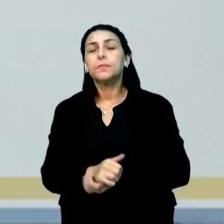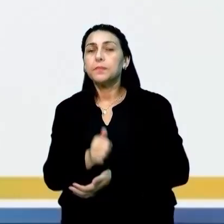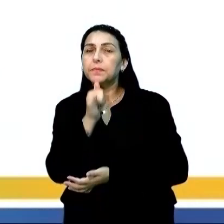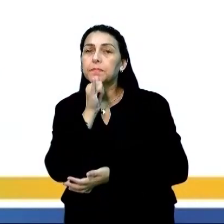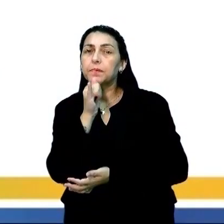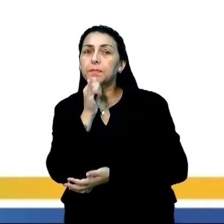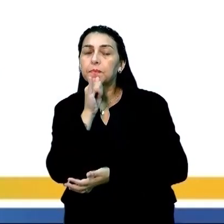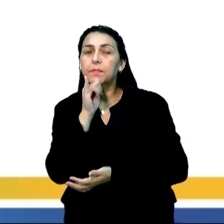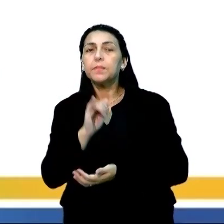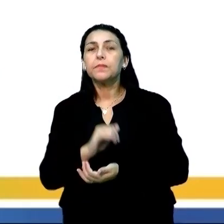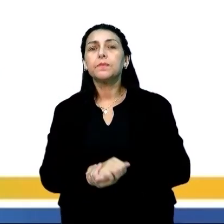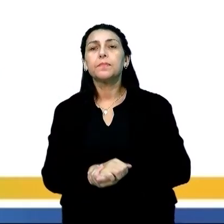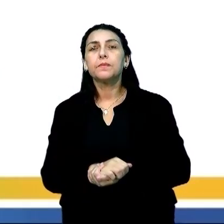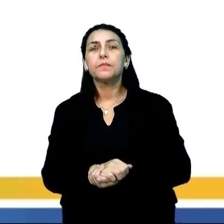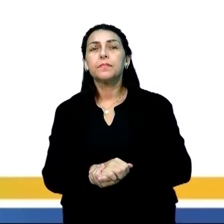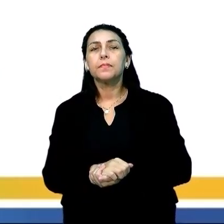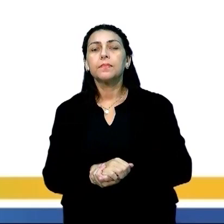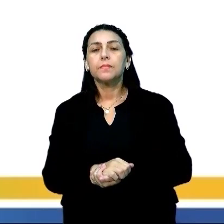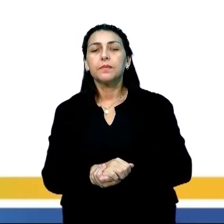exemplo.